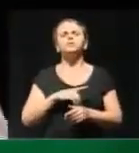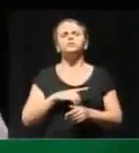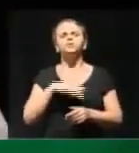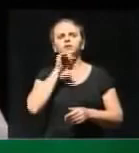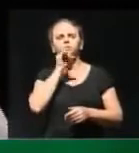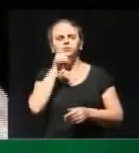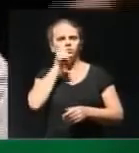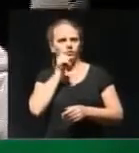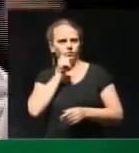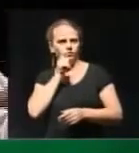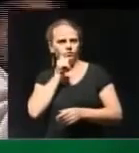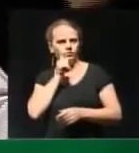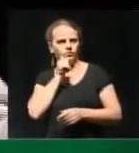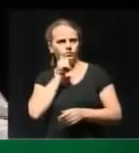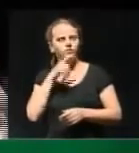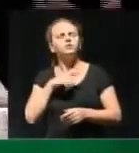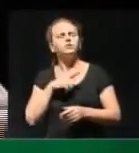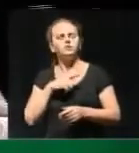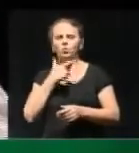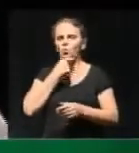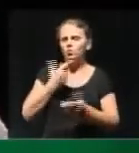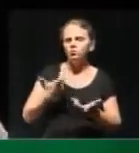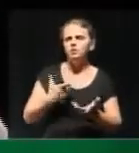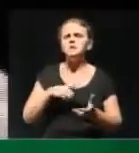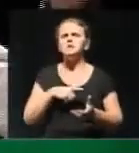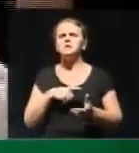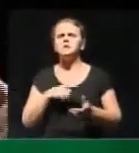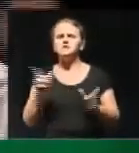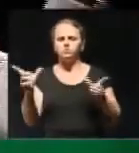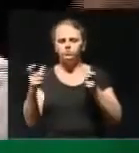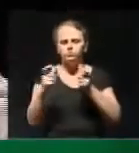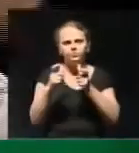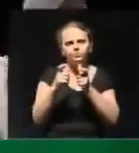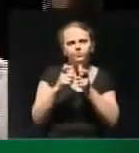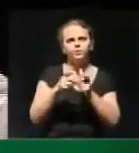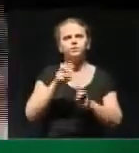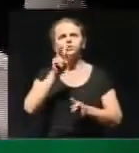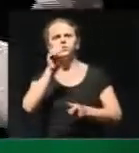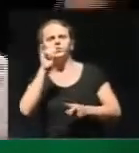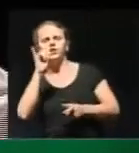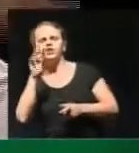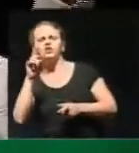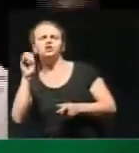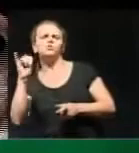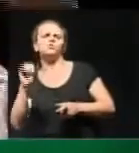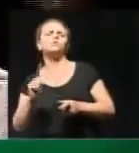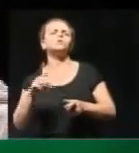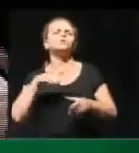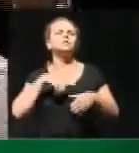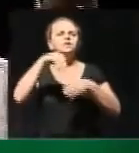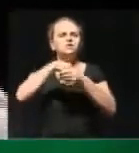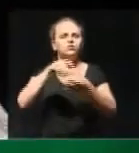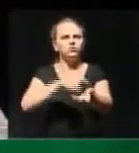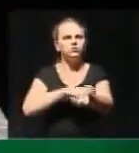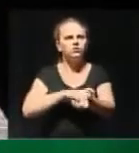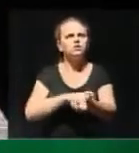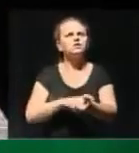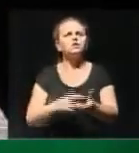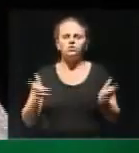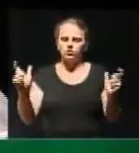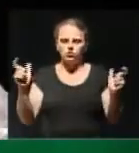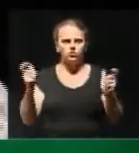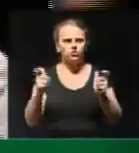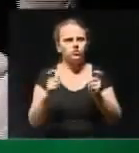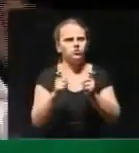viral detectável, porque estão se tratando de forma correta, eu tenho menos pessoas capazes de transmitir HIV para outros